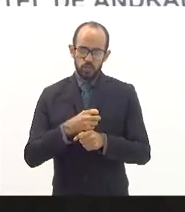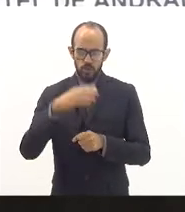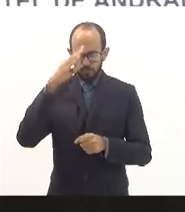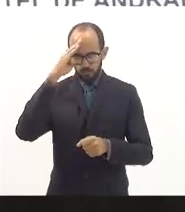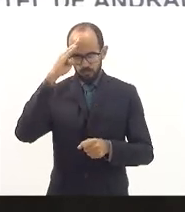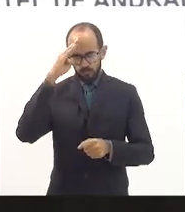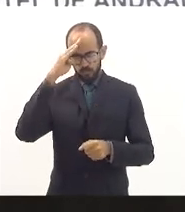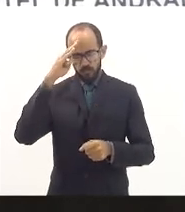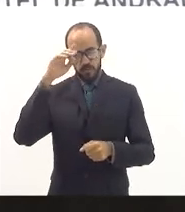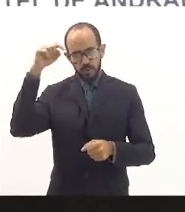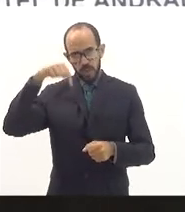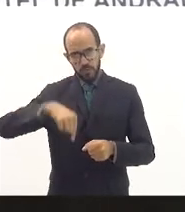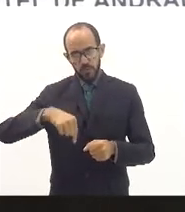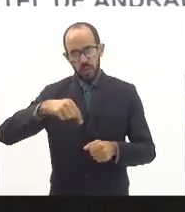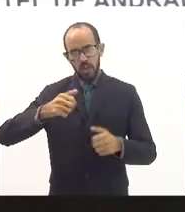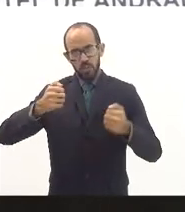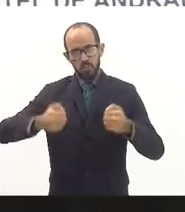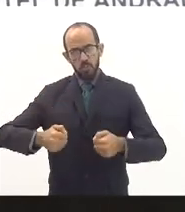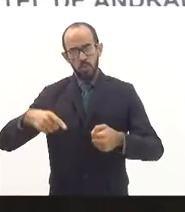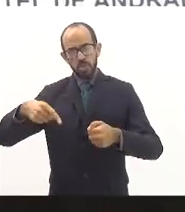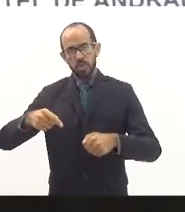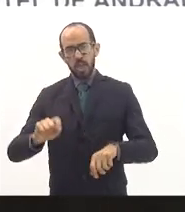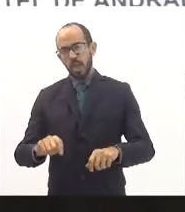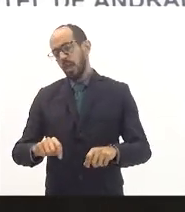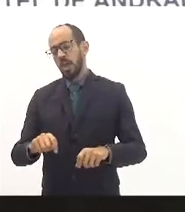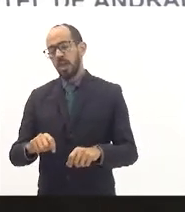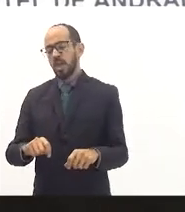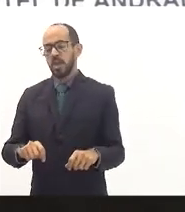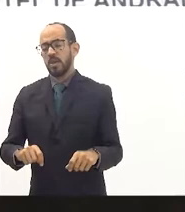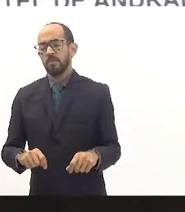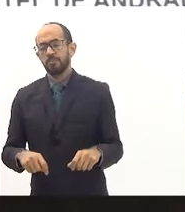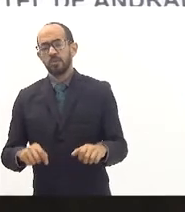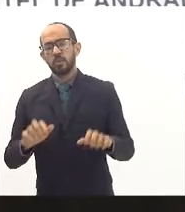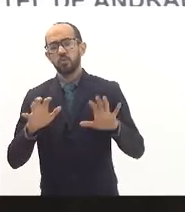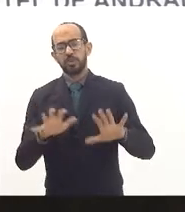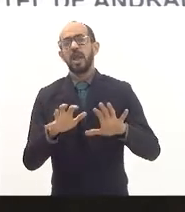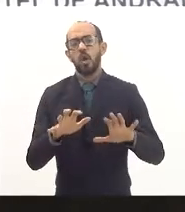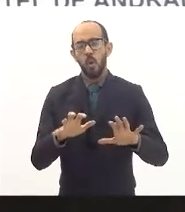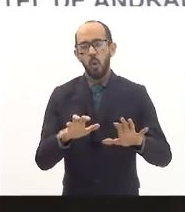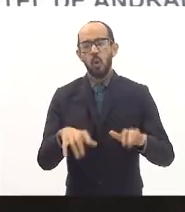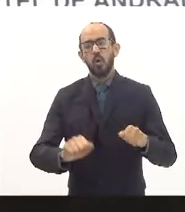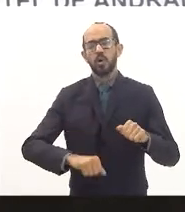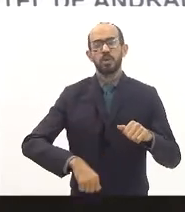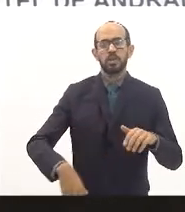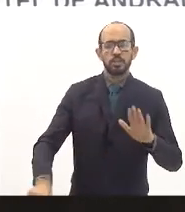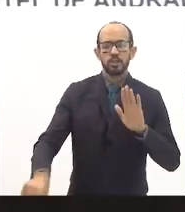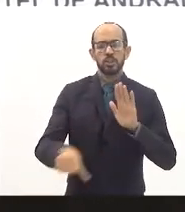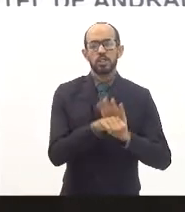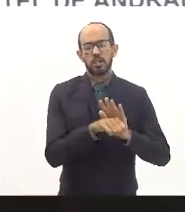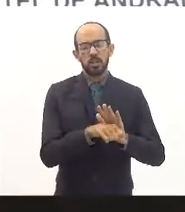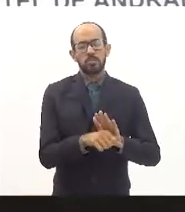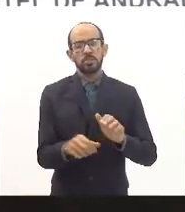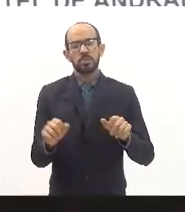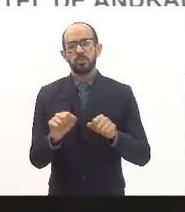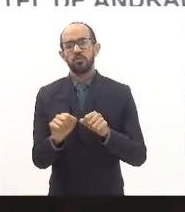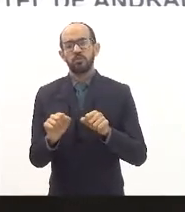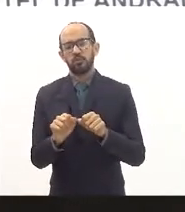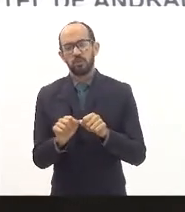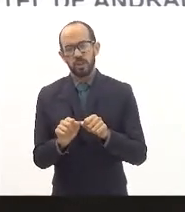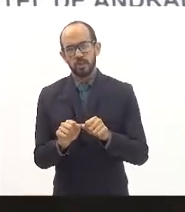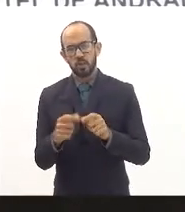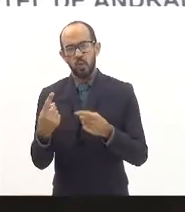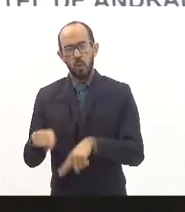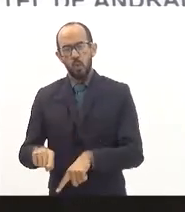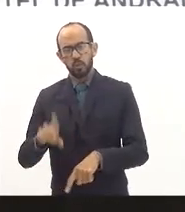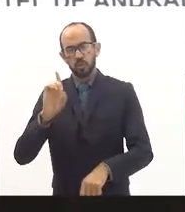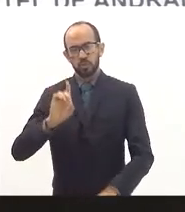no poder à custa da prática do terror e de crimes cometidos contra os direitos